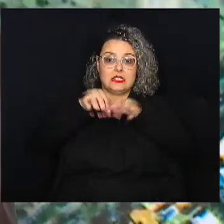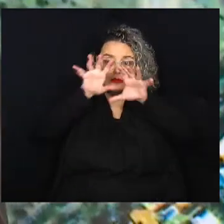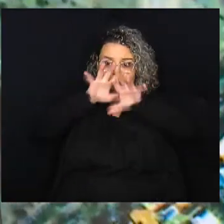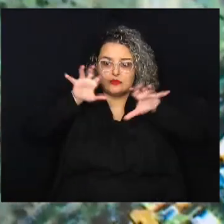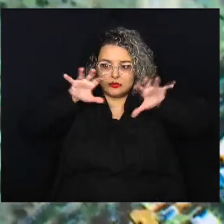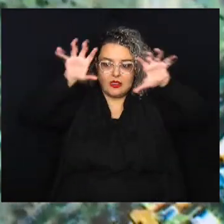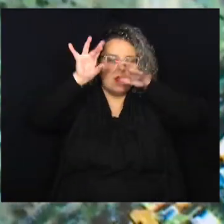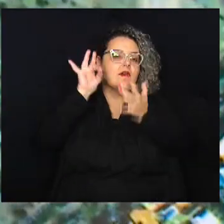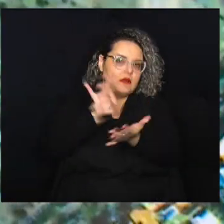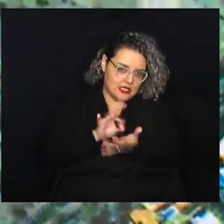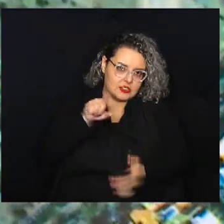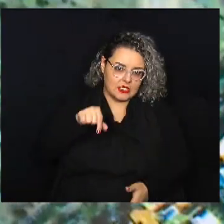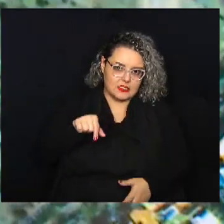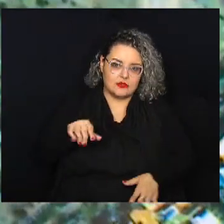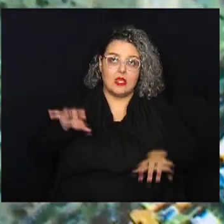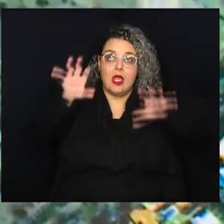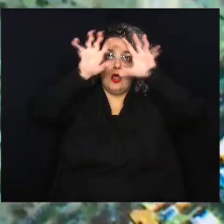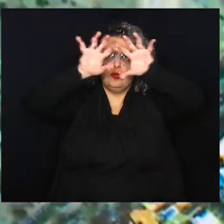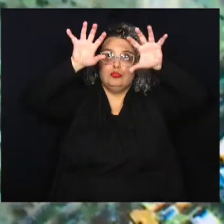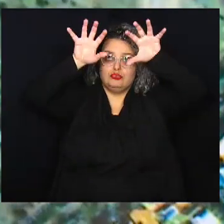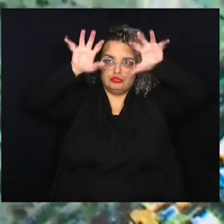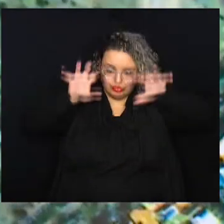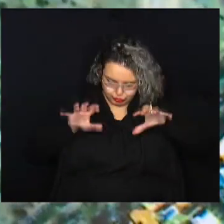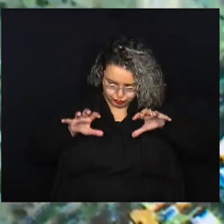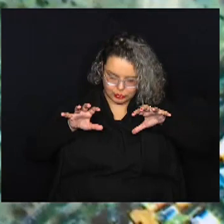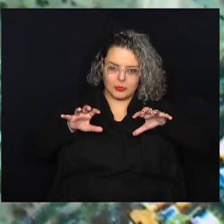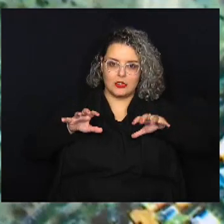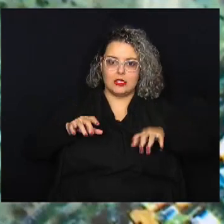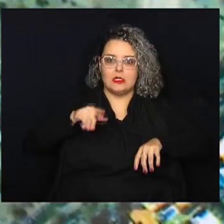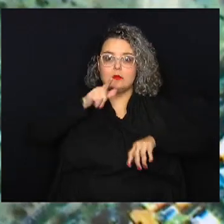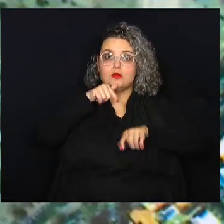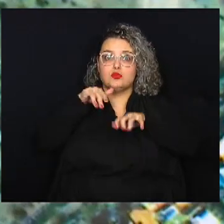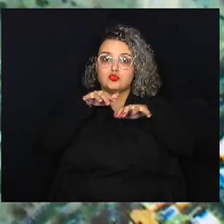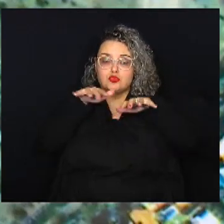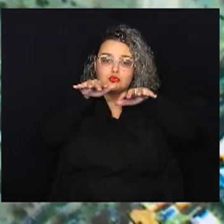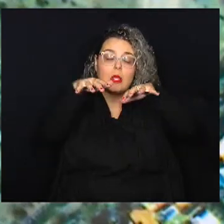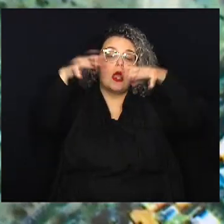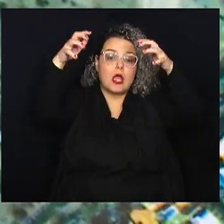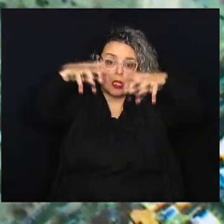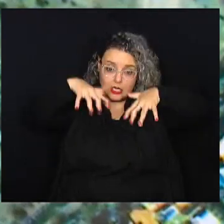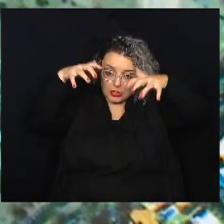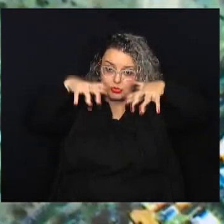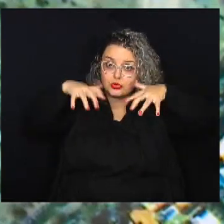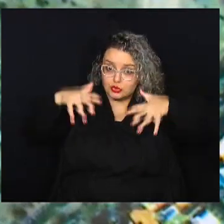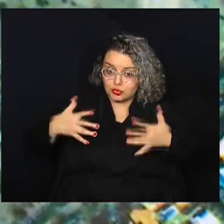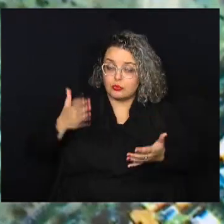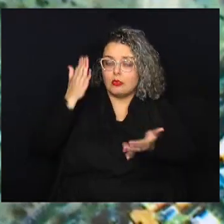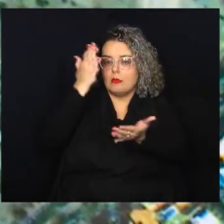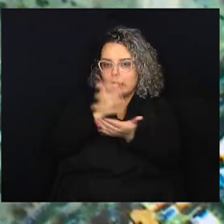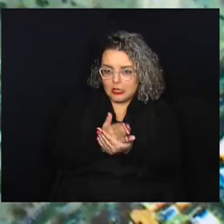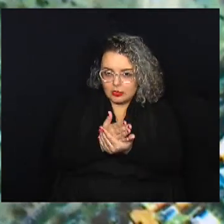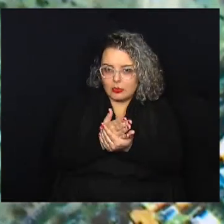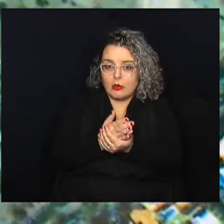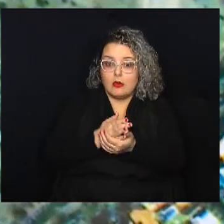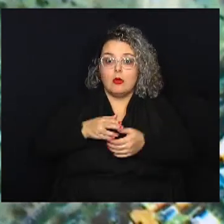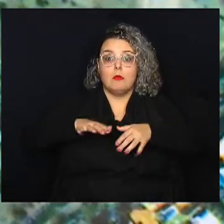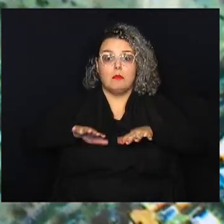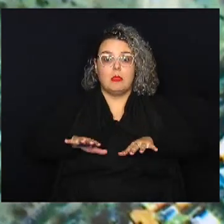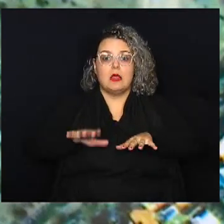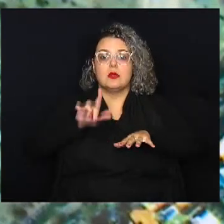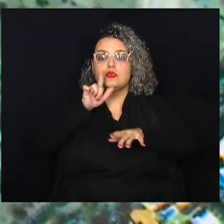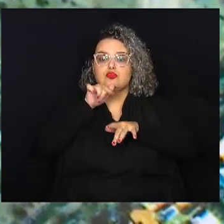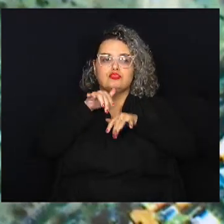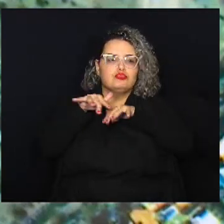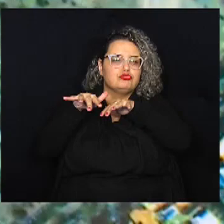mesmo, por conta da excesso de umidade, né? A chuva parou, mas ficou muita umidade